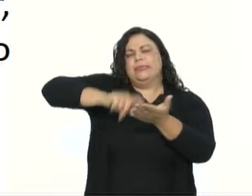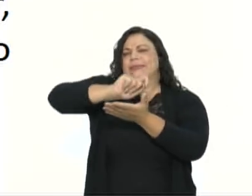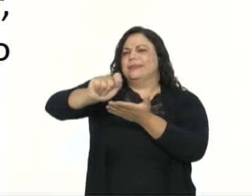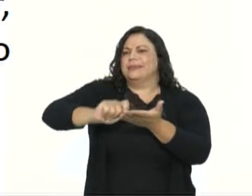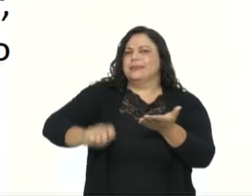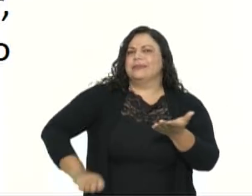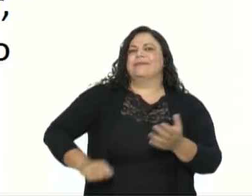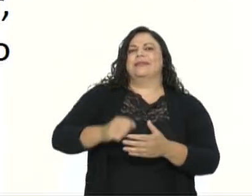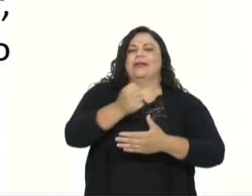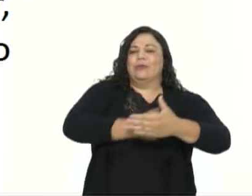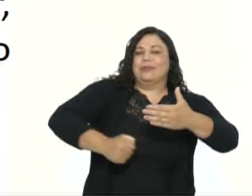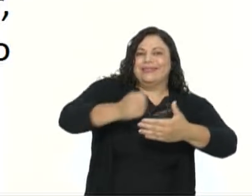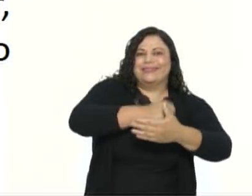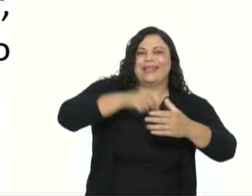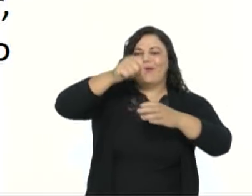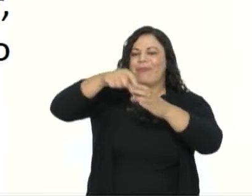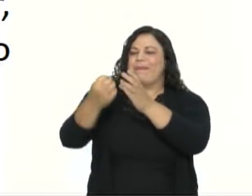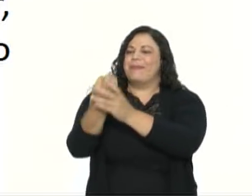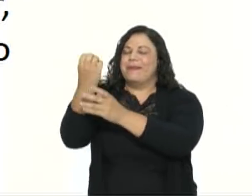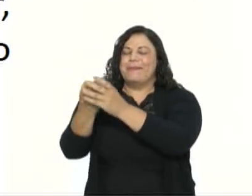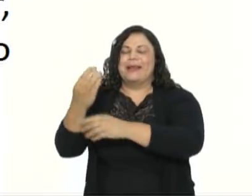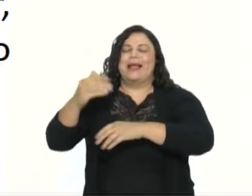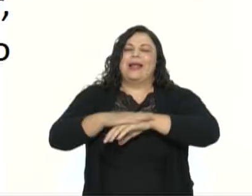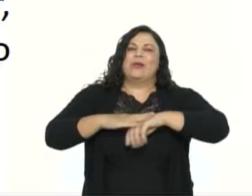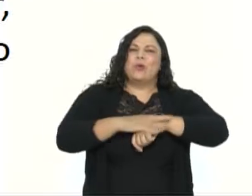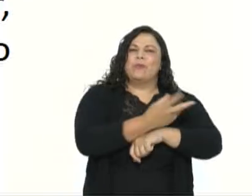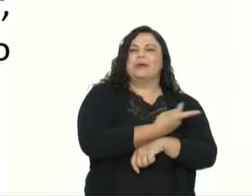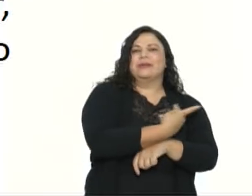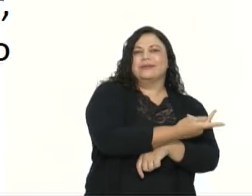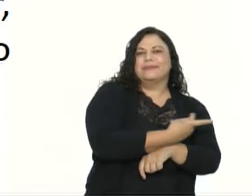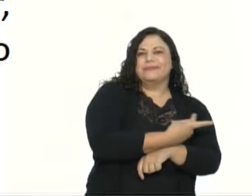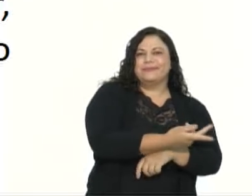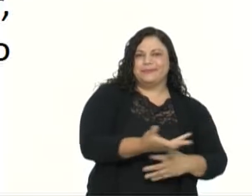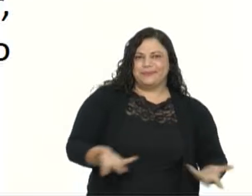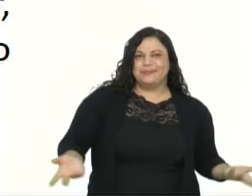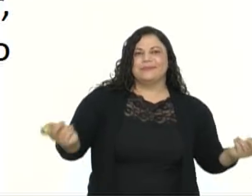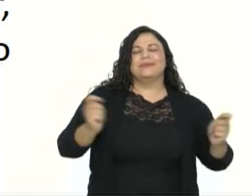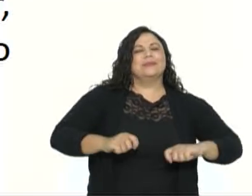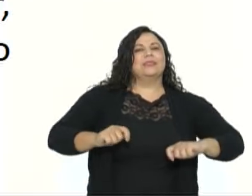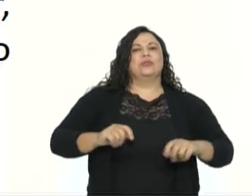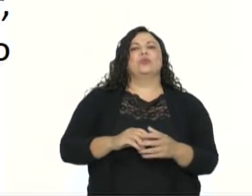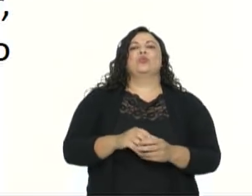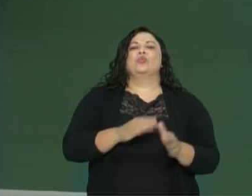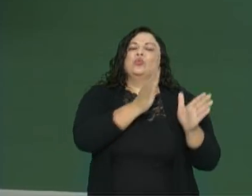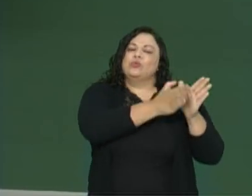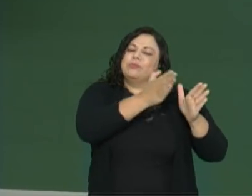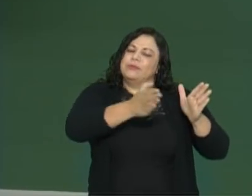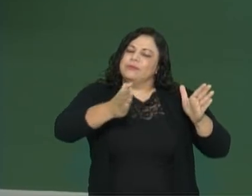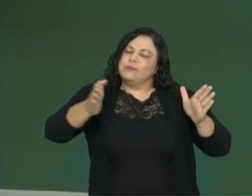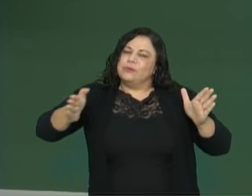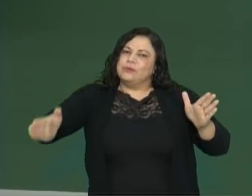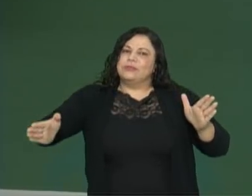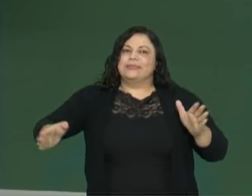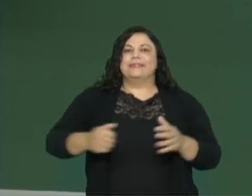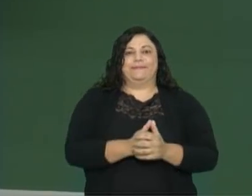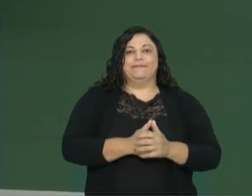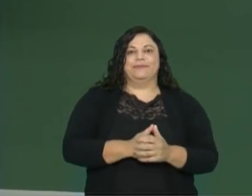plantar, cozinhar, limpar, conversar com quem está ao seu lado. Tudo isso formando uma rotina. Isso vai fazer o seu